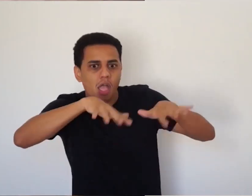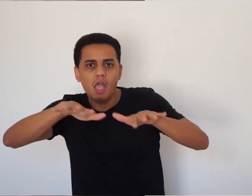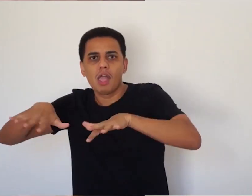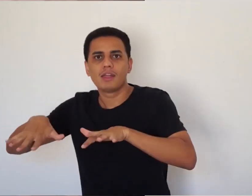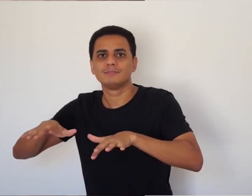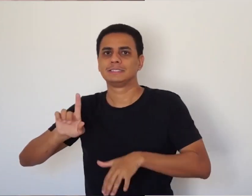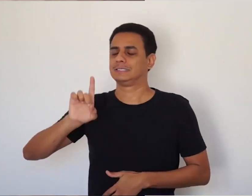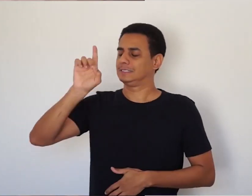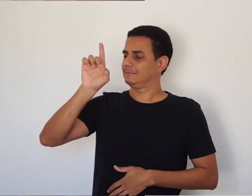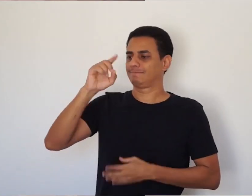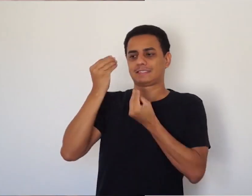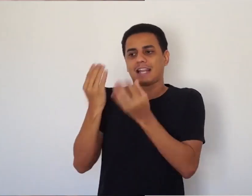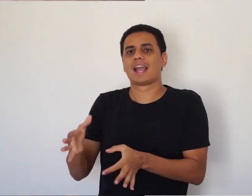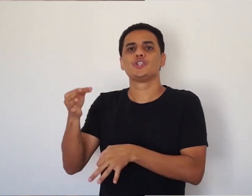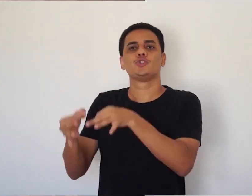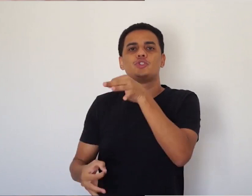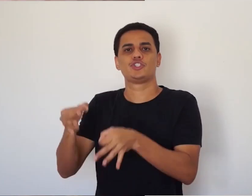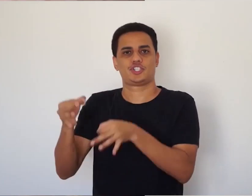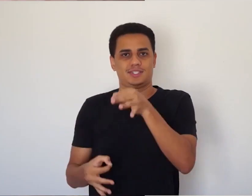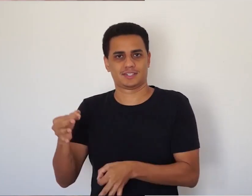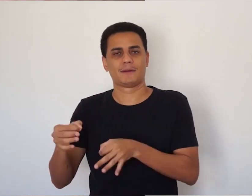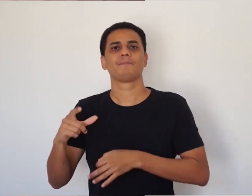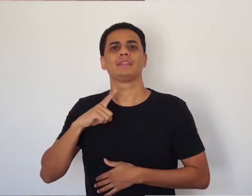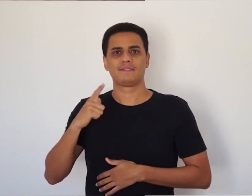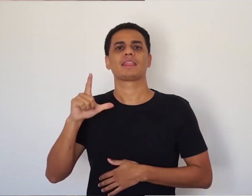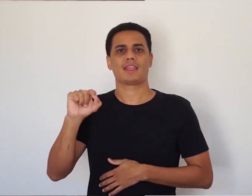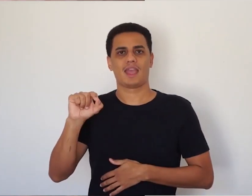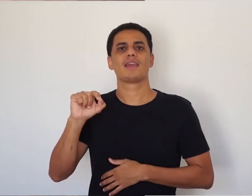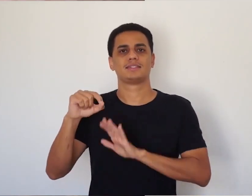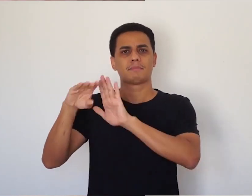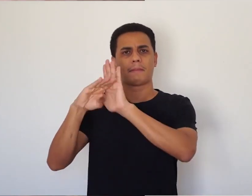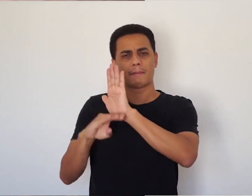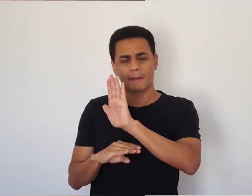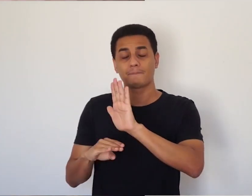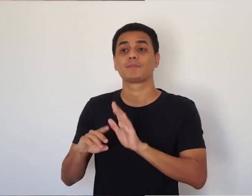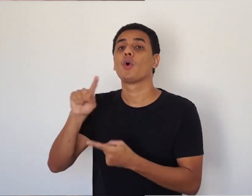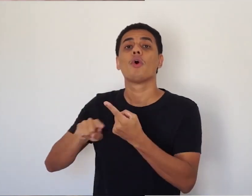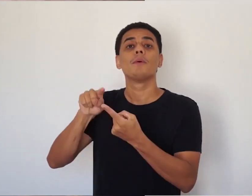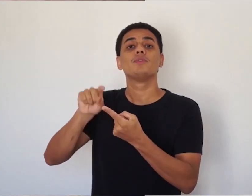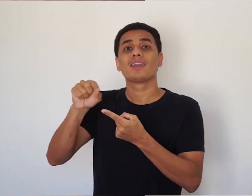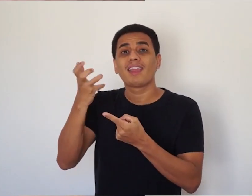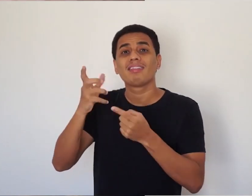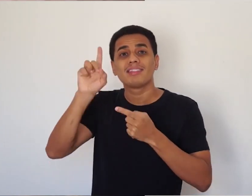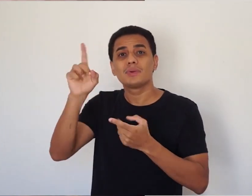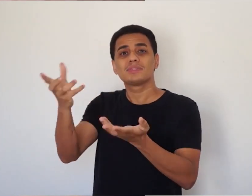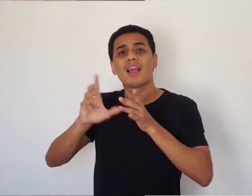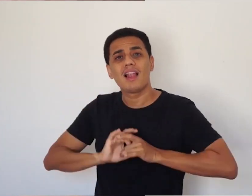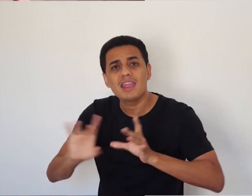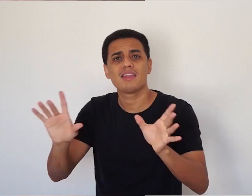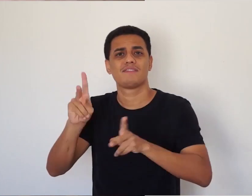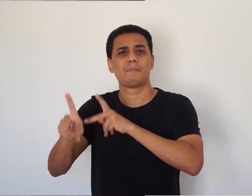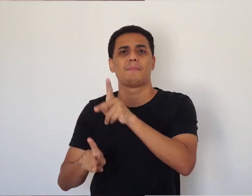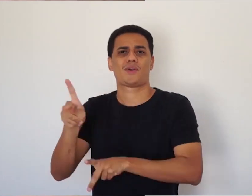deuses. E Deus se manifesta com justiça, e as 10 pragas realmente vêm num momento muito profundo, onde Deus quer tirar o seu